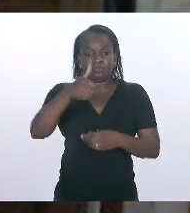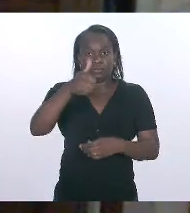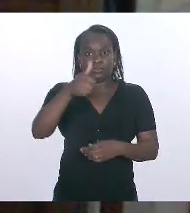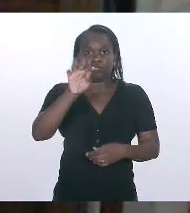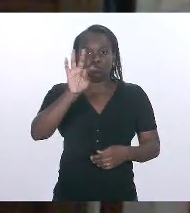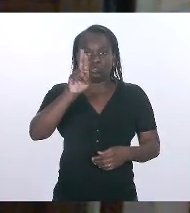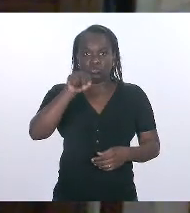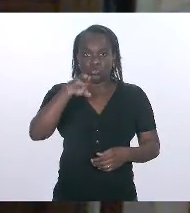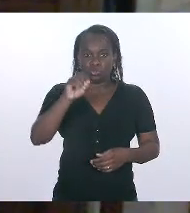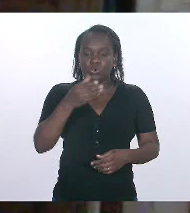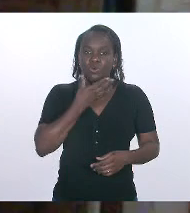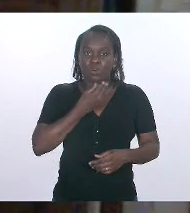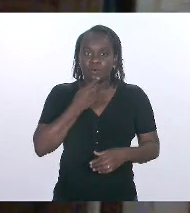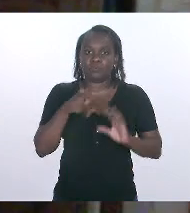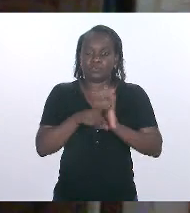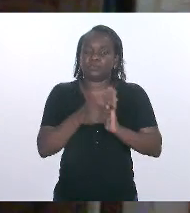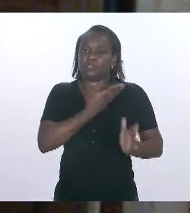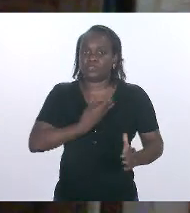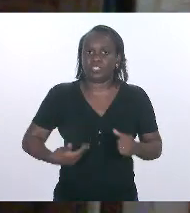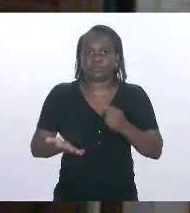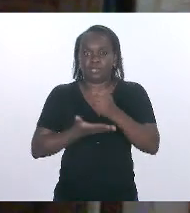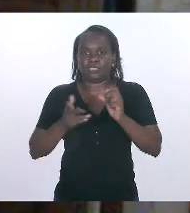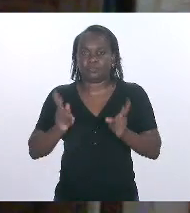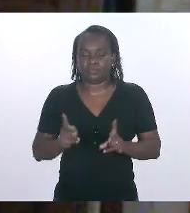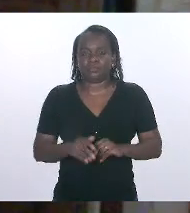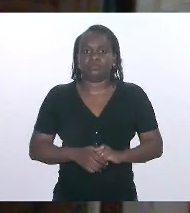pelo candidato da base do governo.